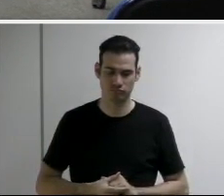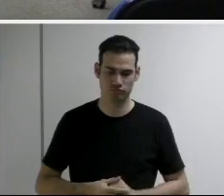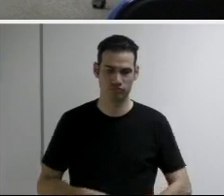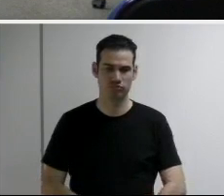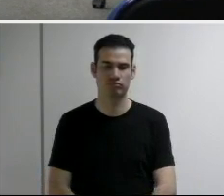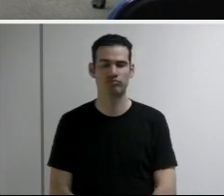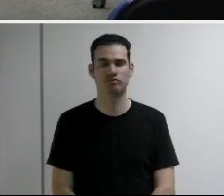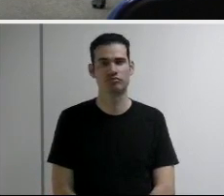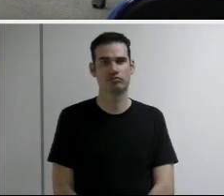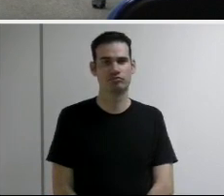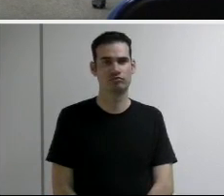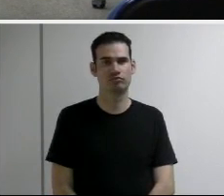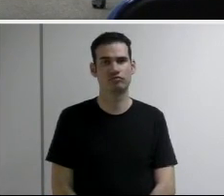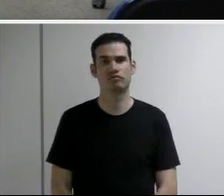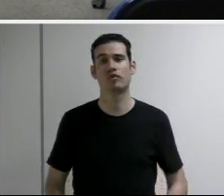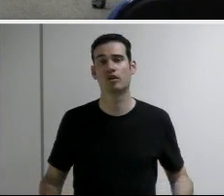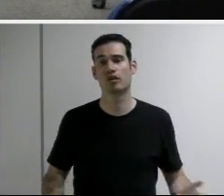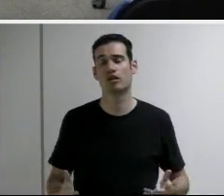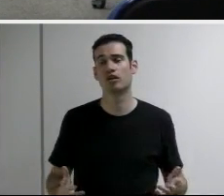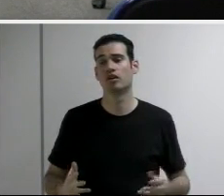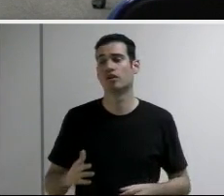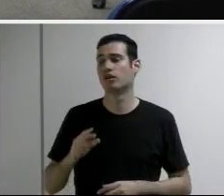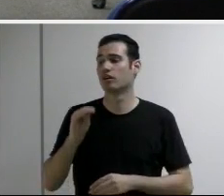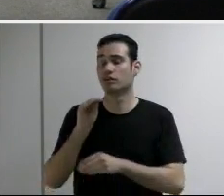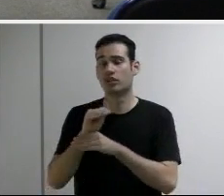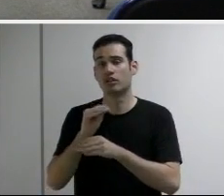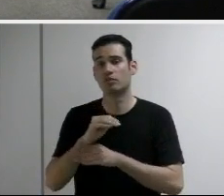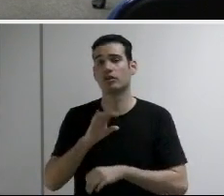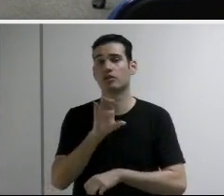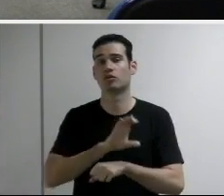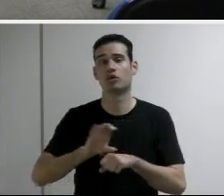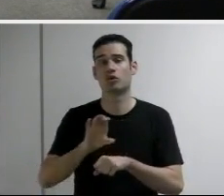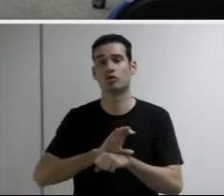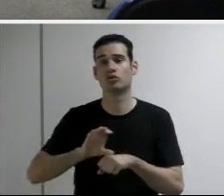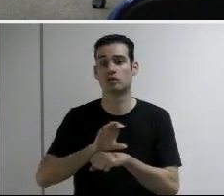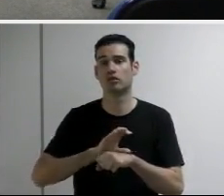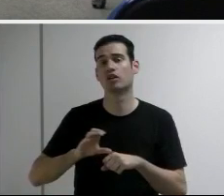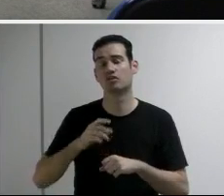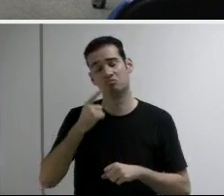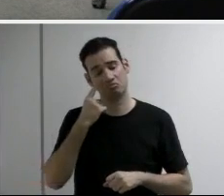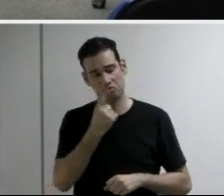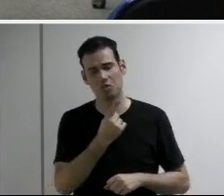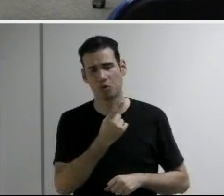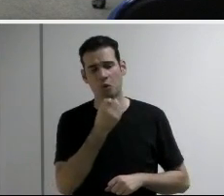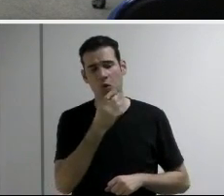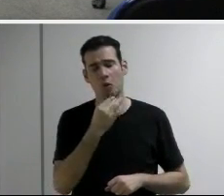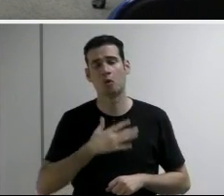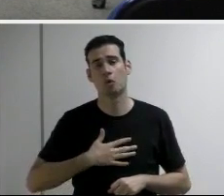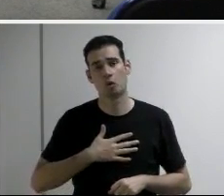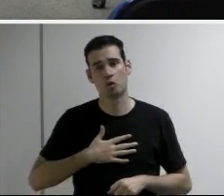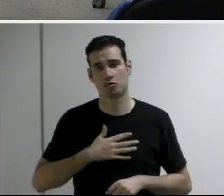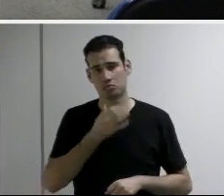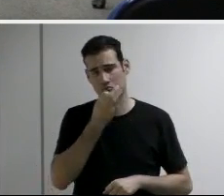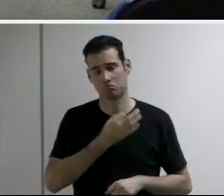Agora, com relação ao tratamento constitucional, eu acho que eles dialogam muito bem. Eu não vejo nenhum problema com